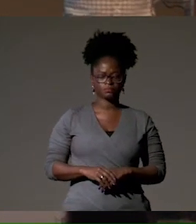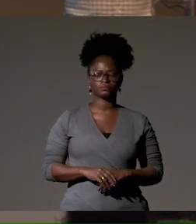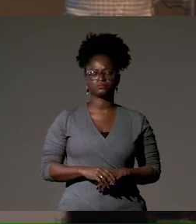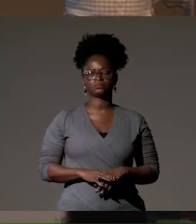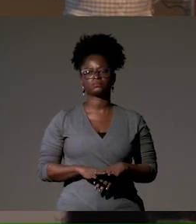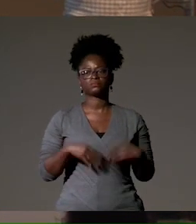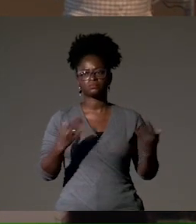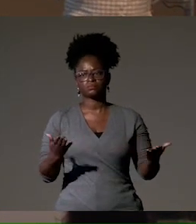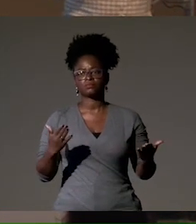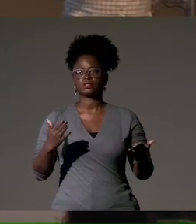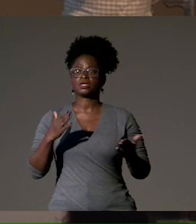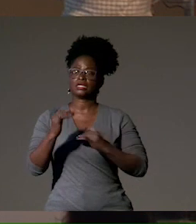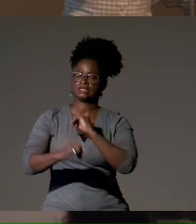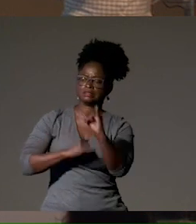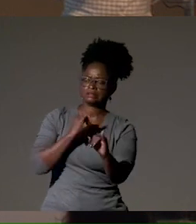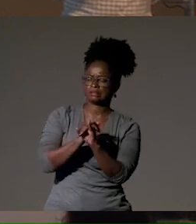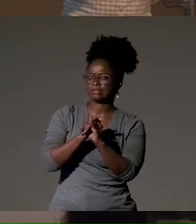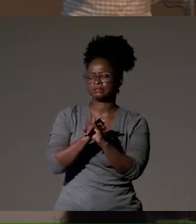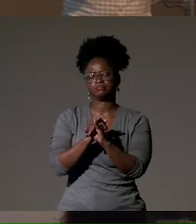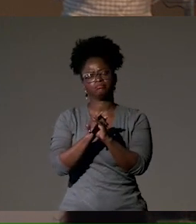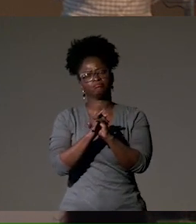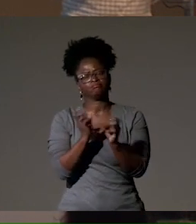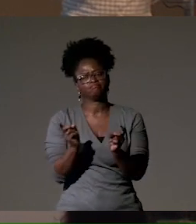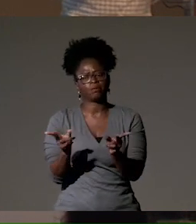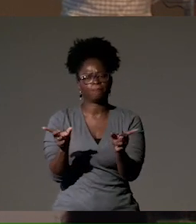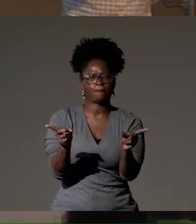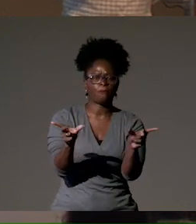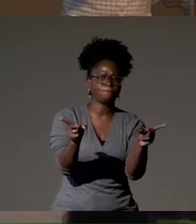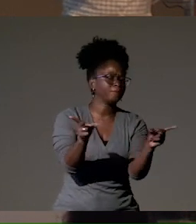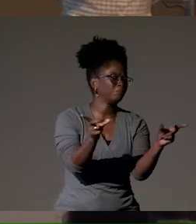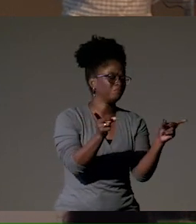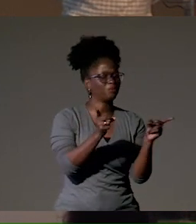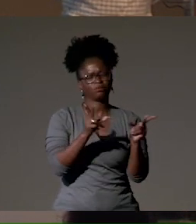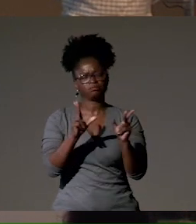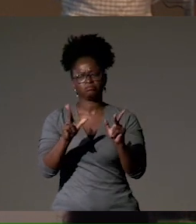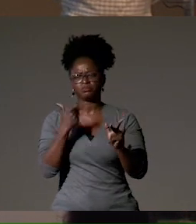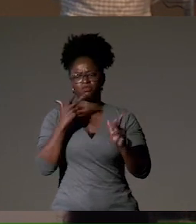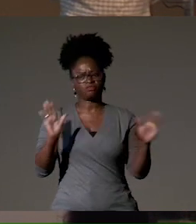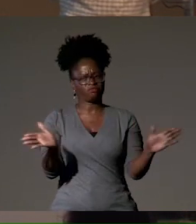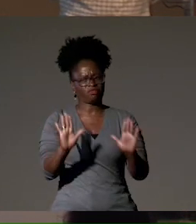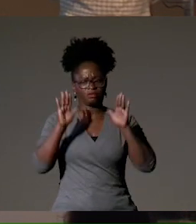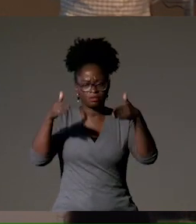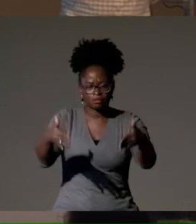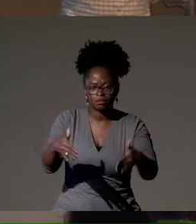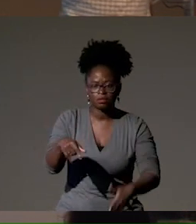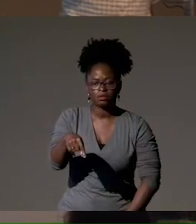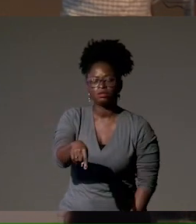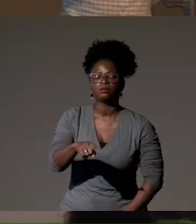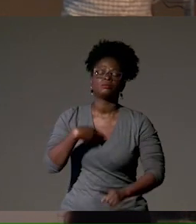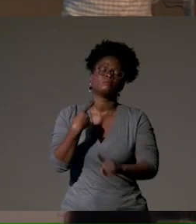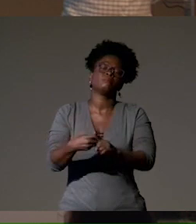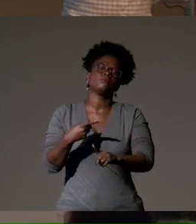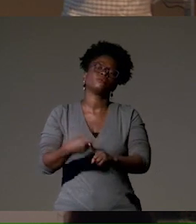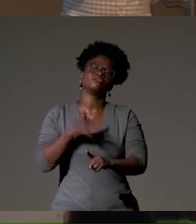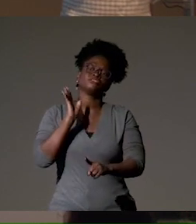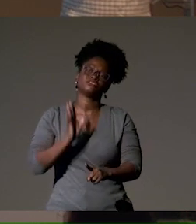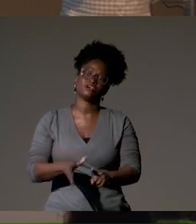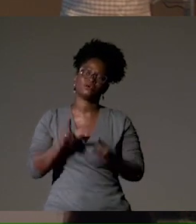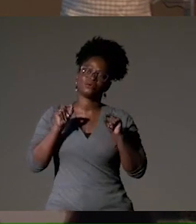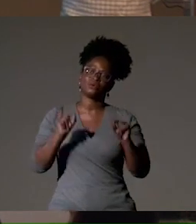Comércio eletrônico, internet, esses, então, eu nem pretendo abordar especificamente muito isso, porque aí já